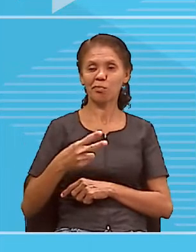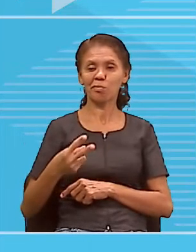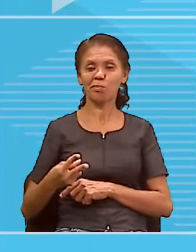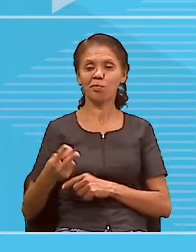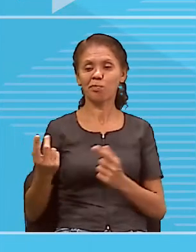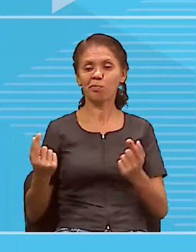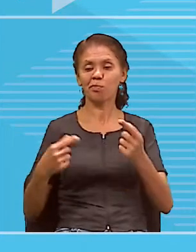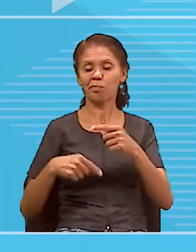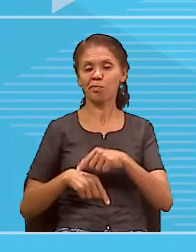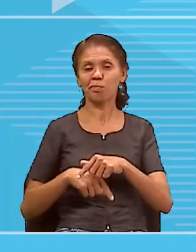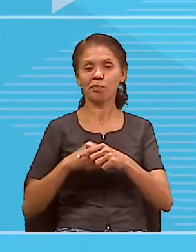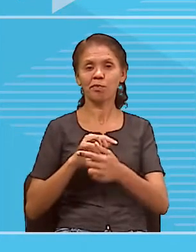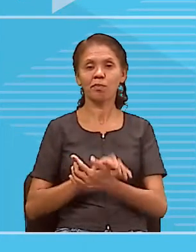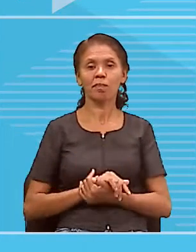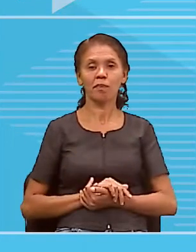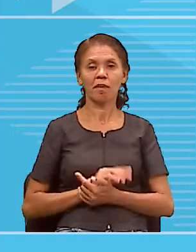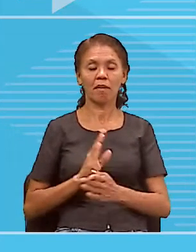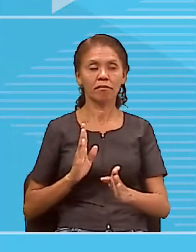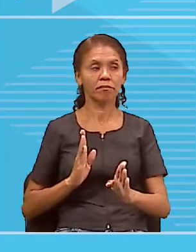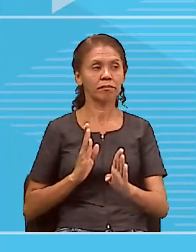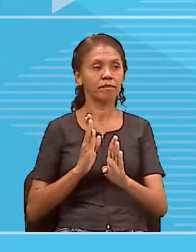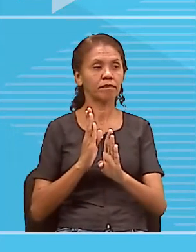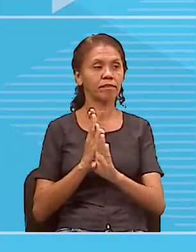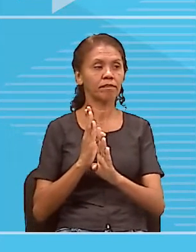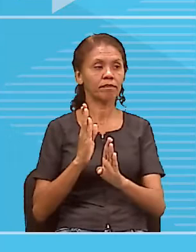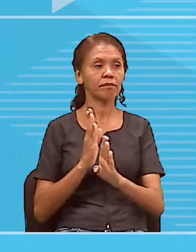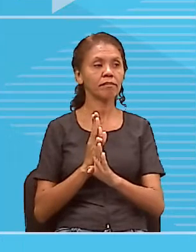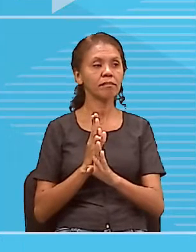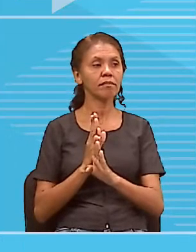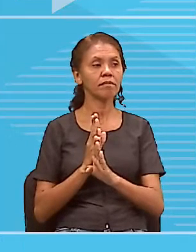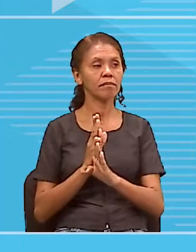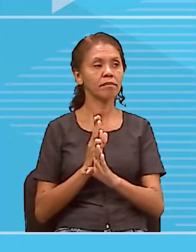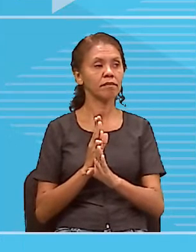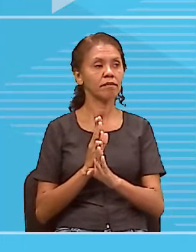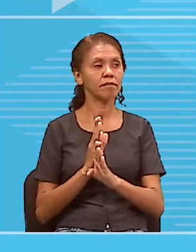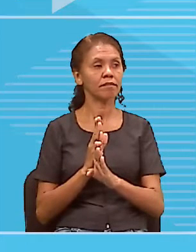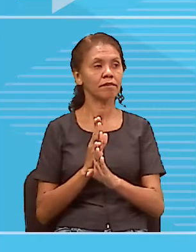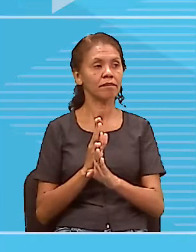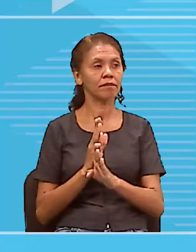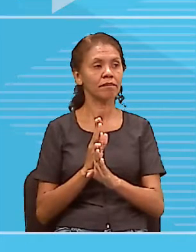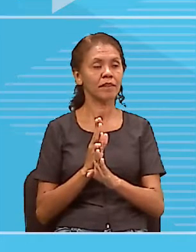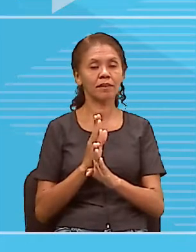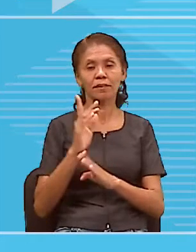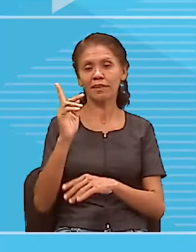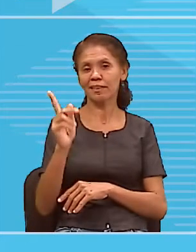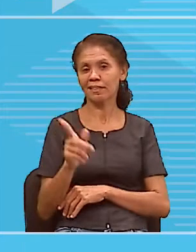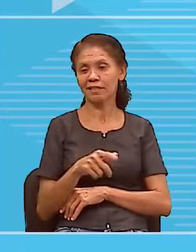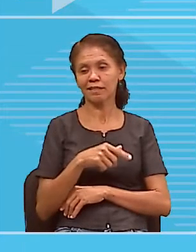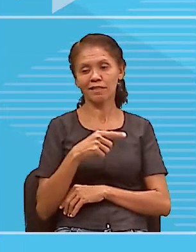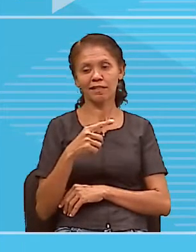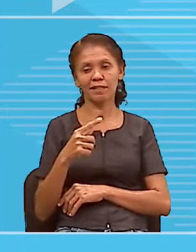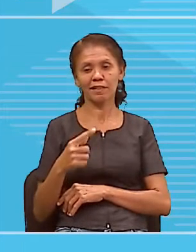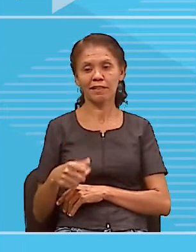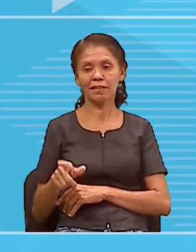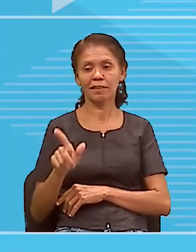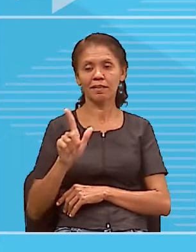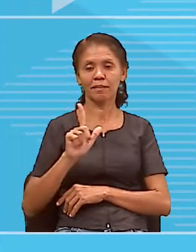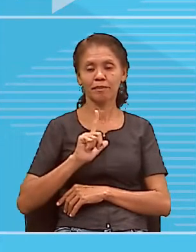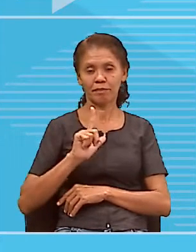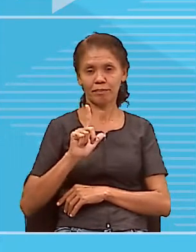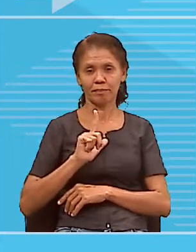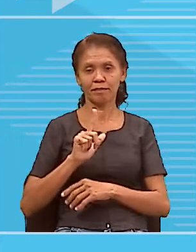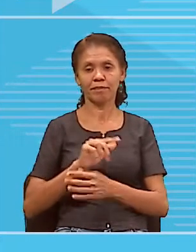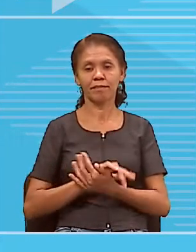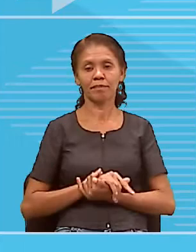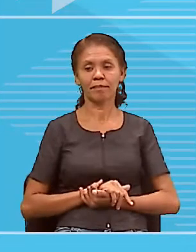no encontro delas duas elas vão acabar se cancelando Tá bom